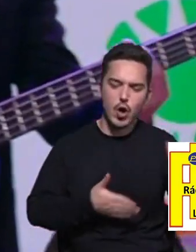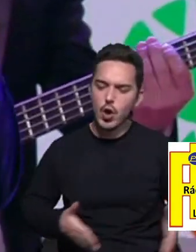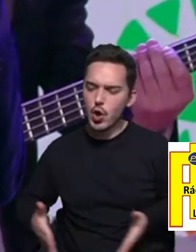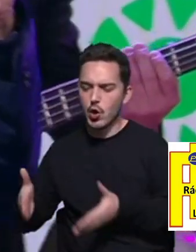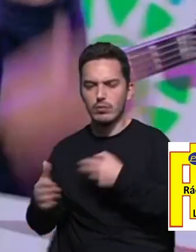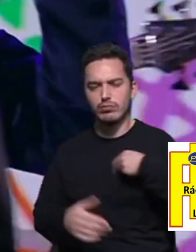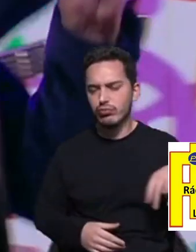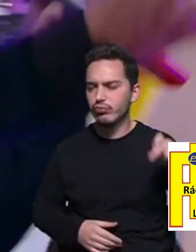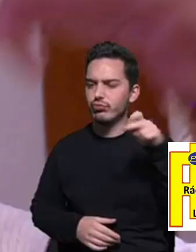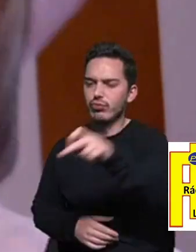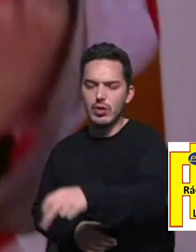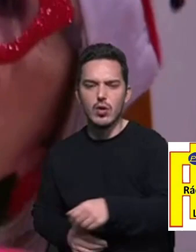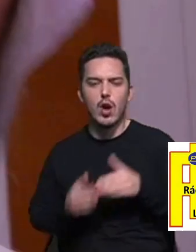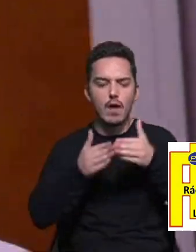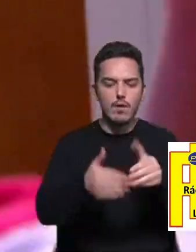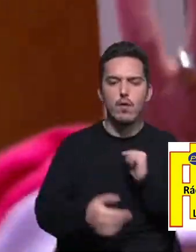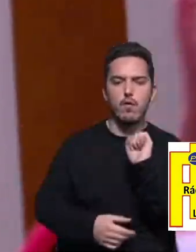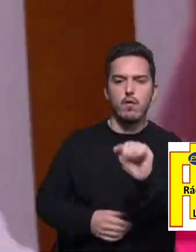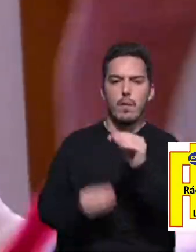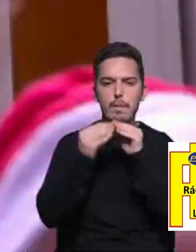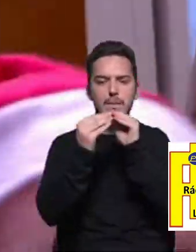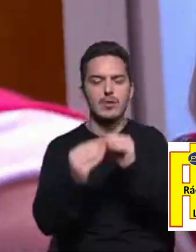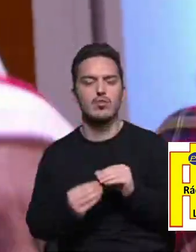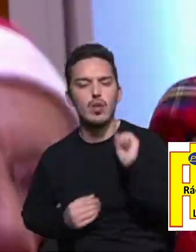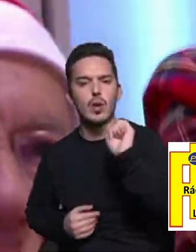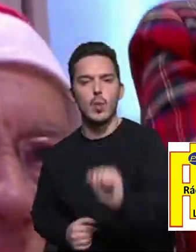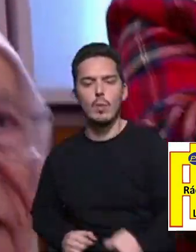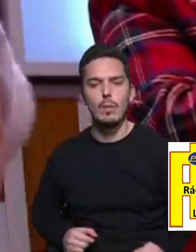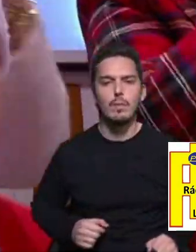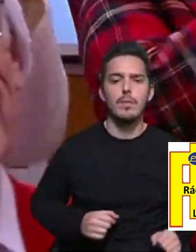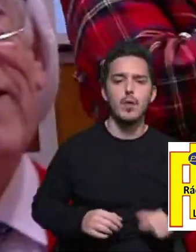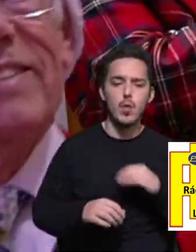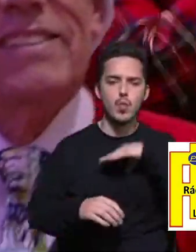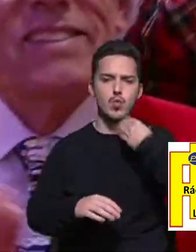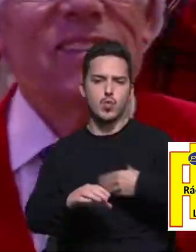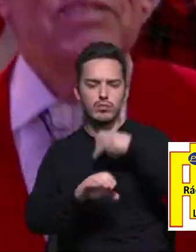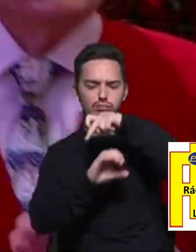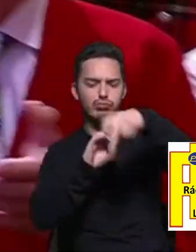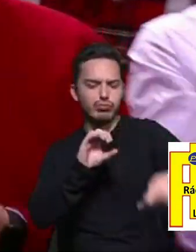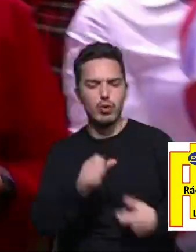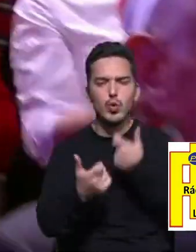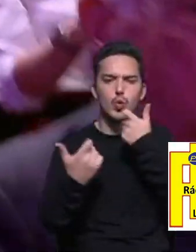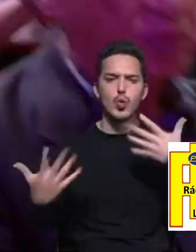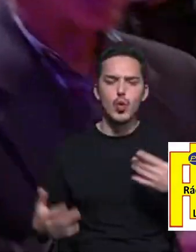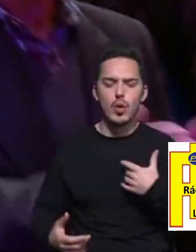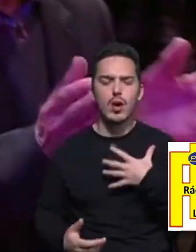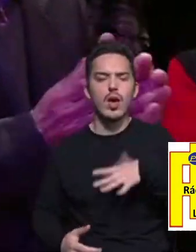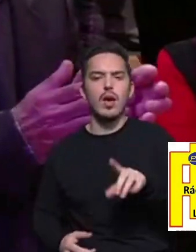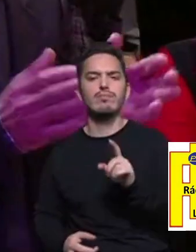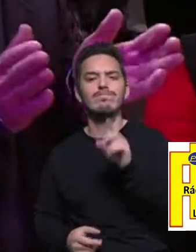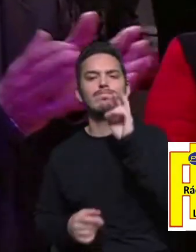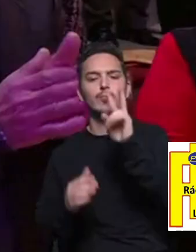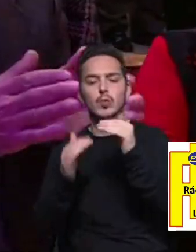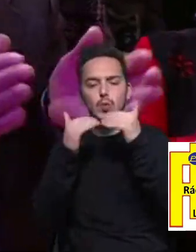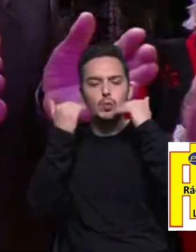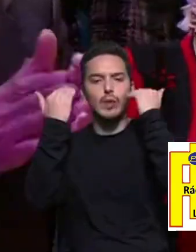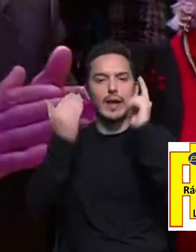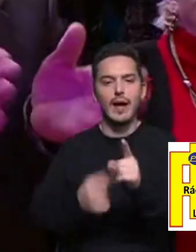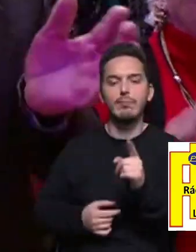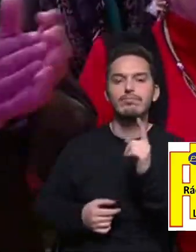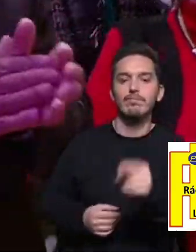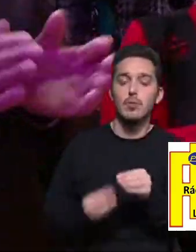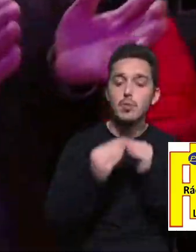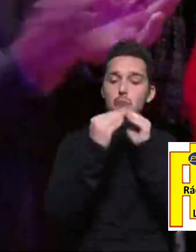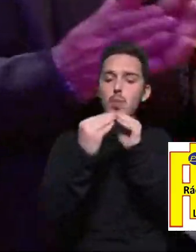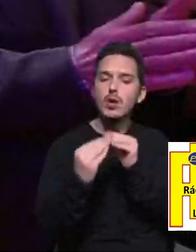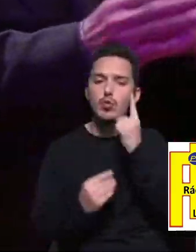Serei teu navio. Por um beijo teu, dou a volta ao mundo. Tudo o que eu quero é te ver sorrir.